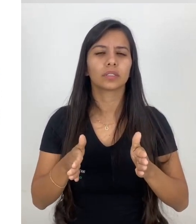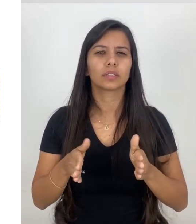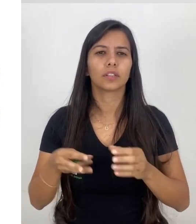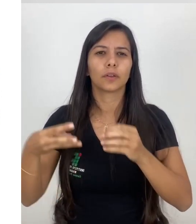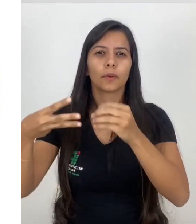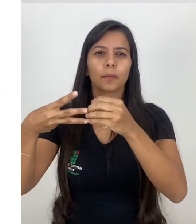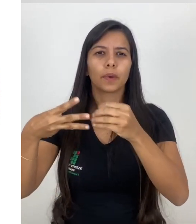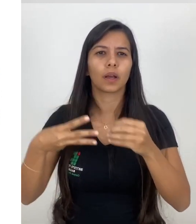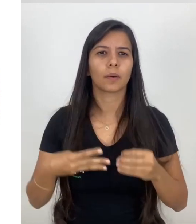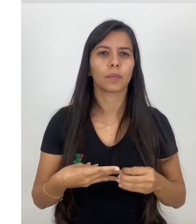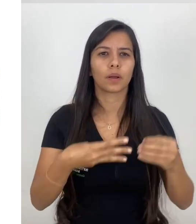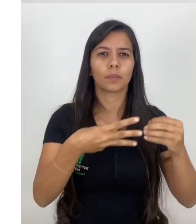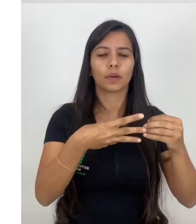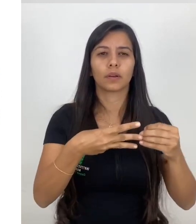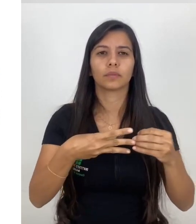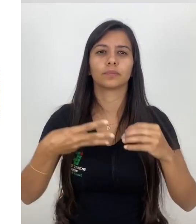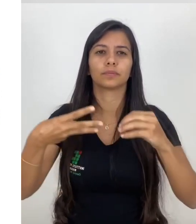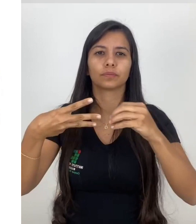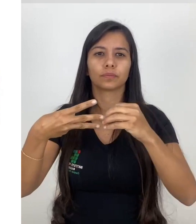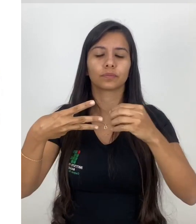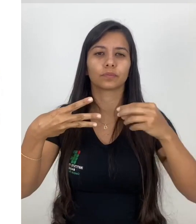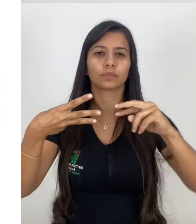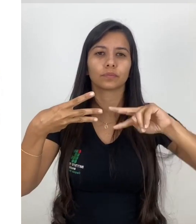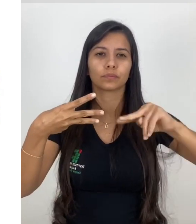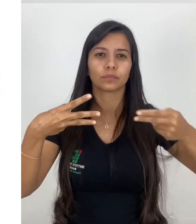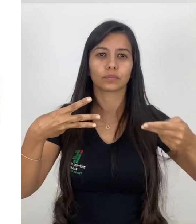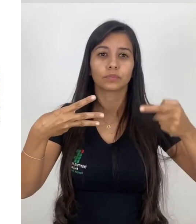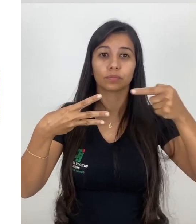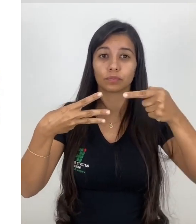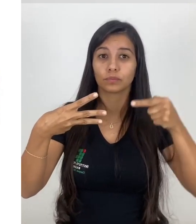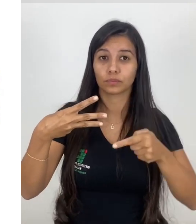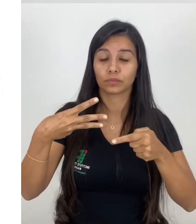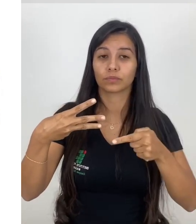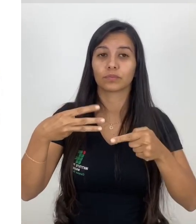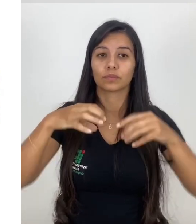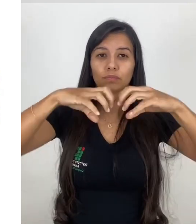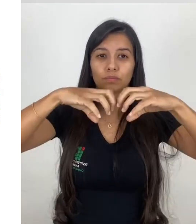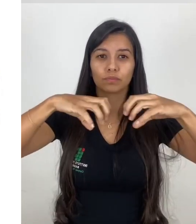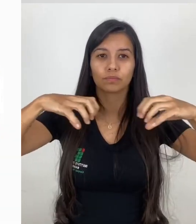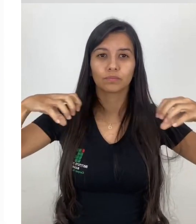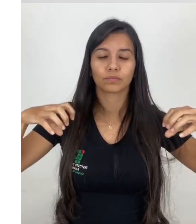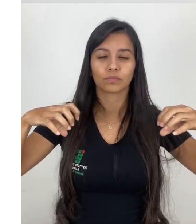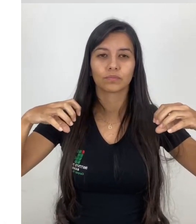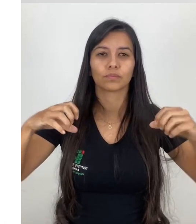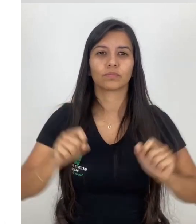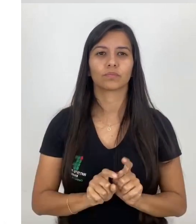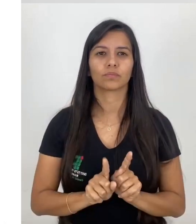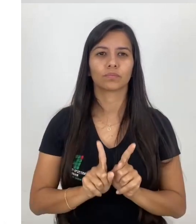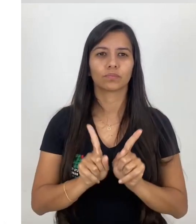células haploides a migração das cromátides para os polos opostos da célula.